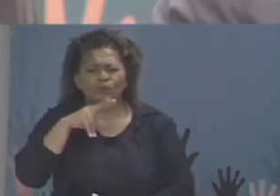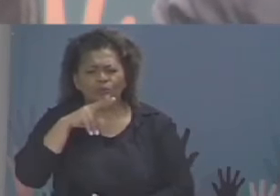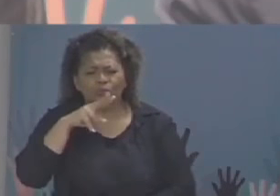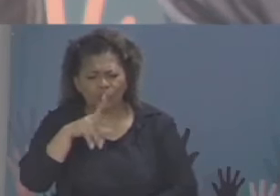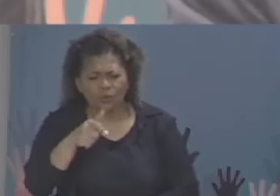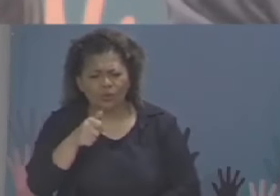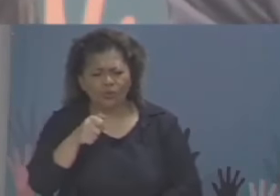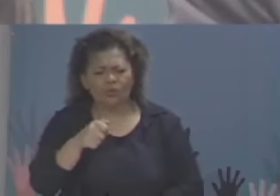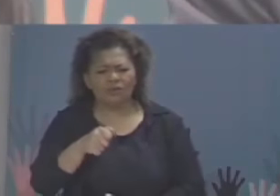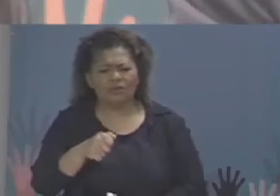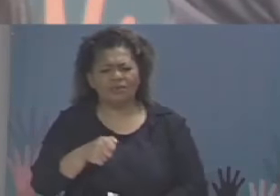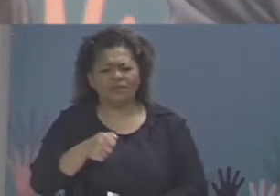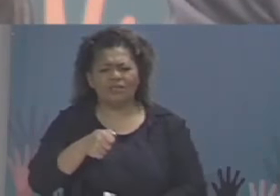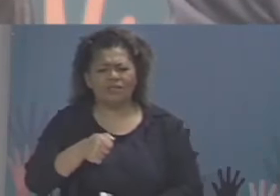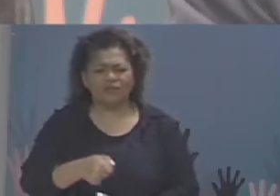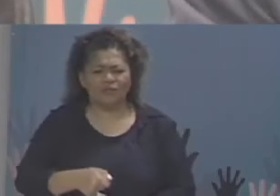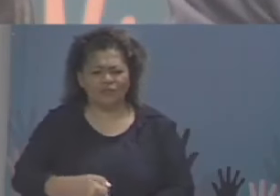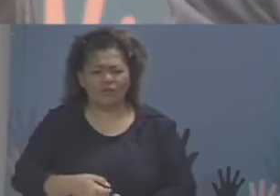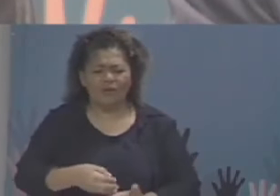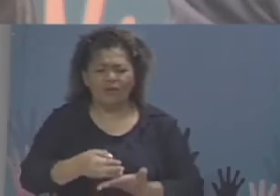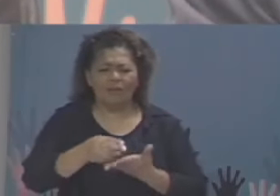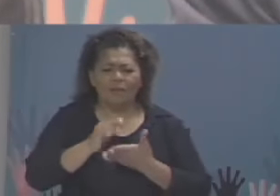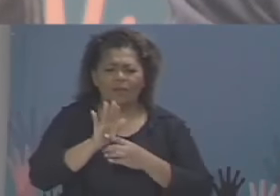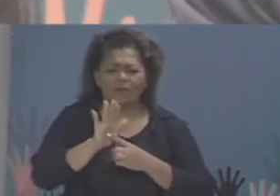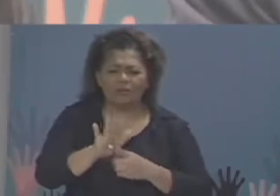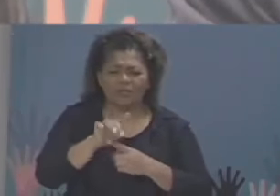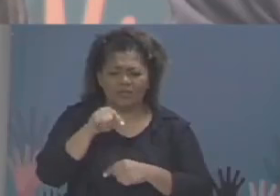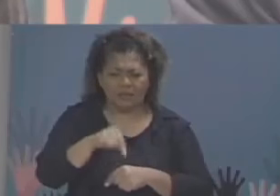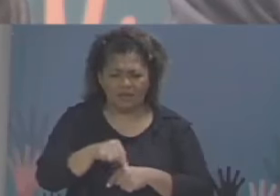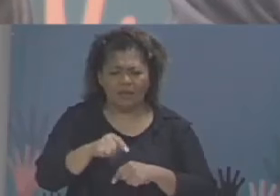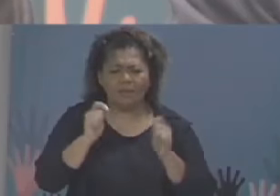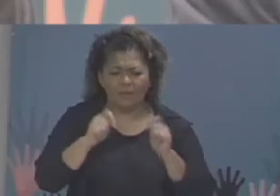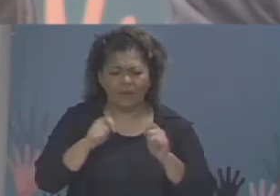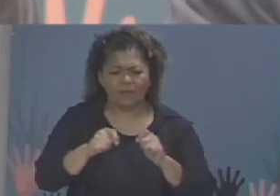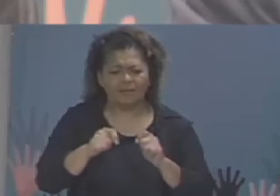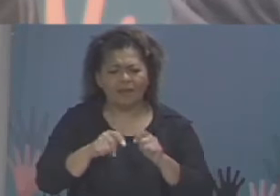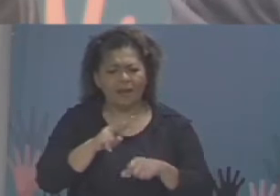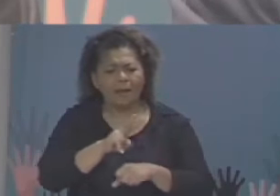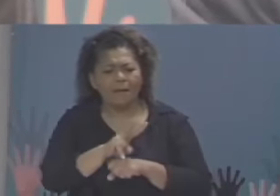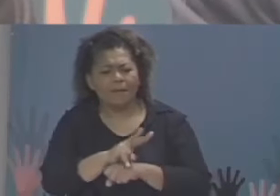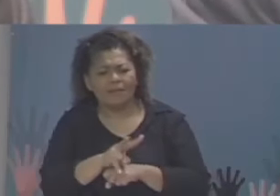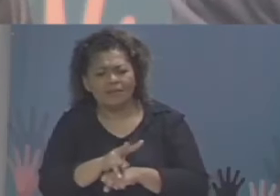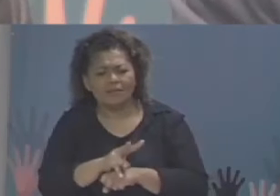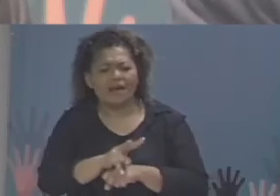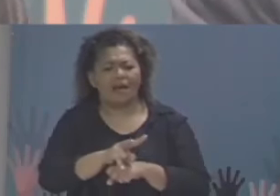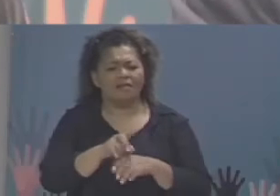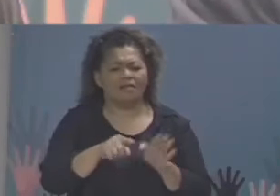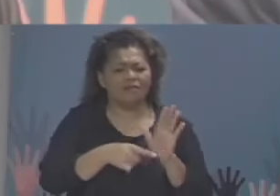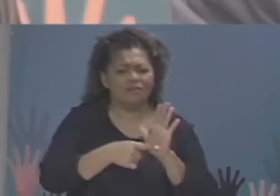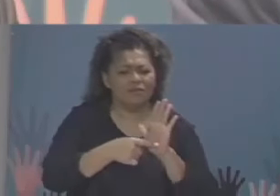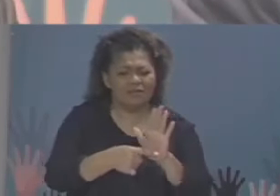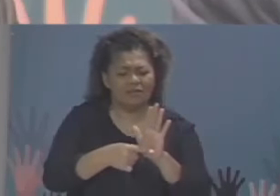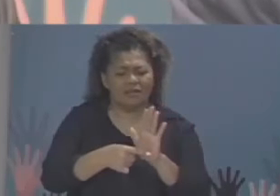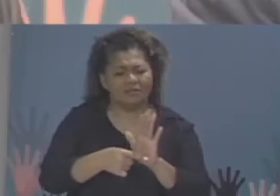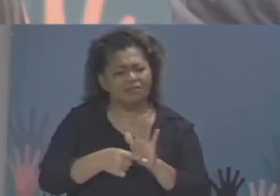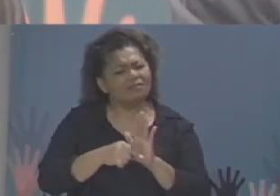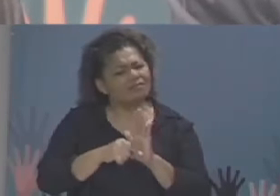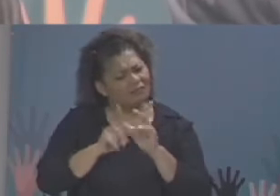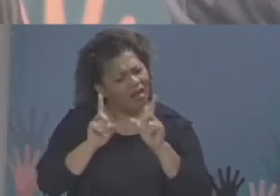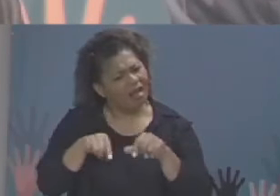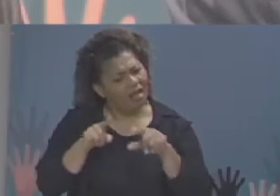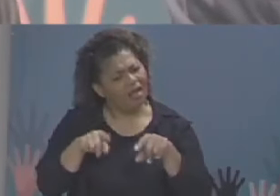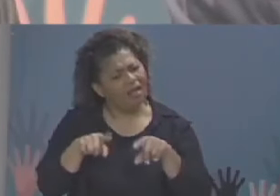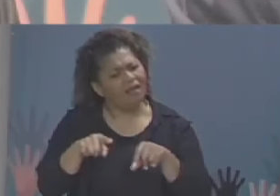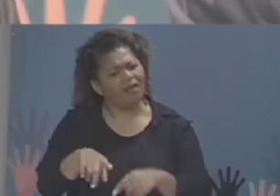afirmando aqui publicamente neste debate podem ser verificadas a partir da leitura das atas da APAF. Isso é fato, isso é